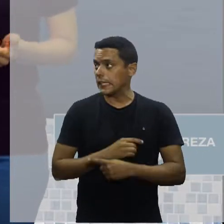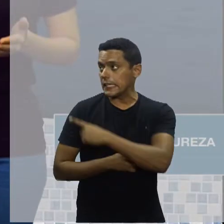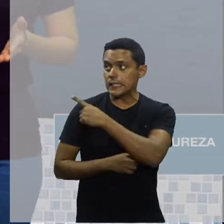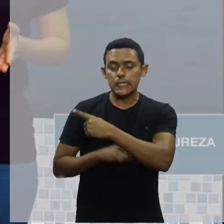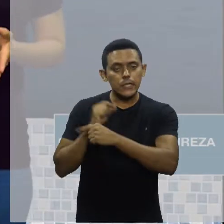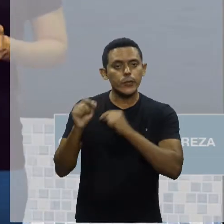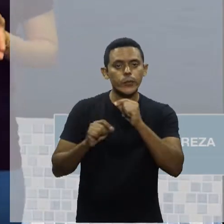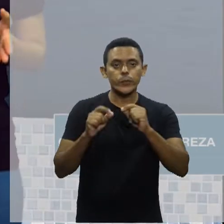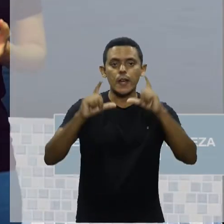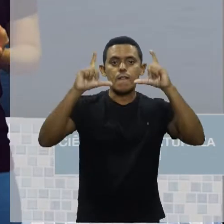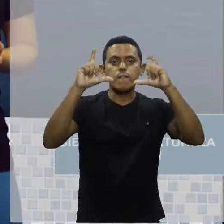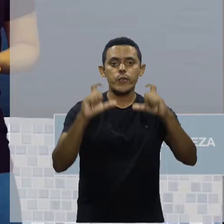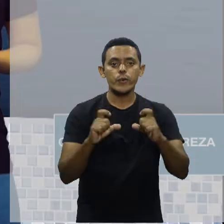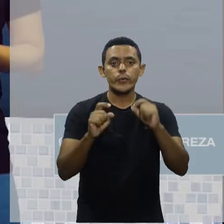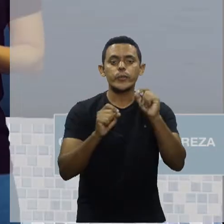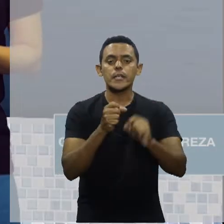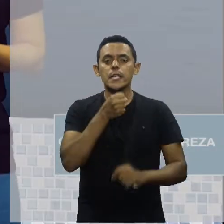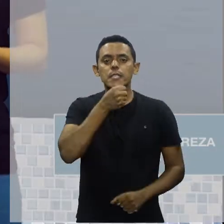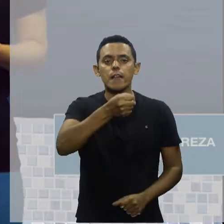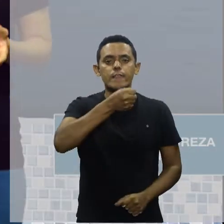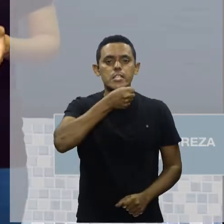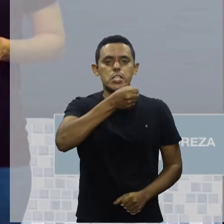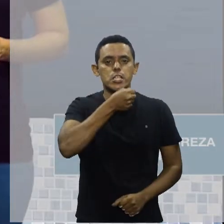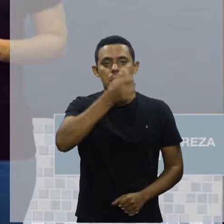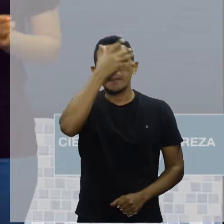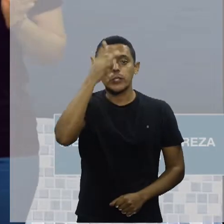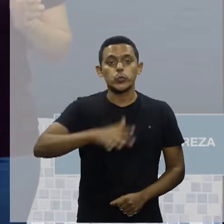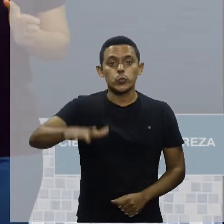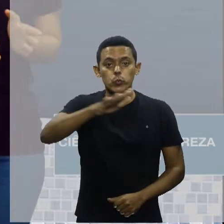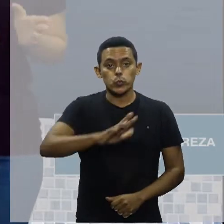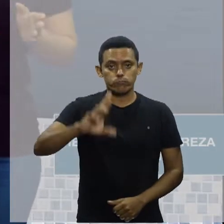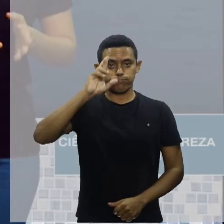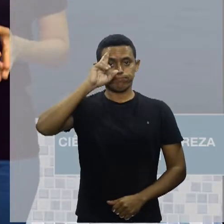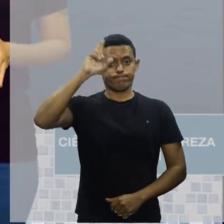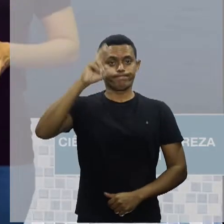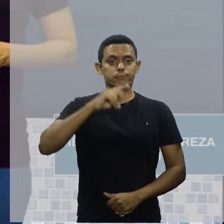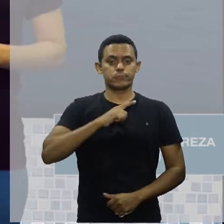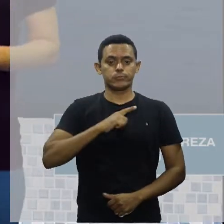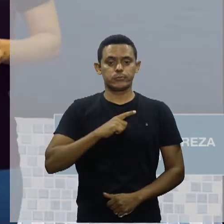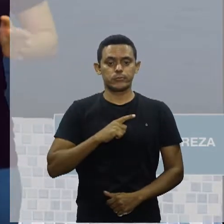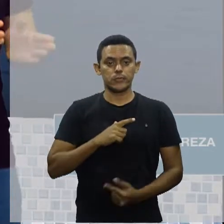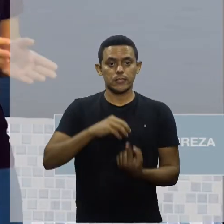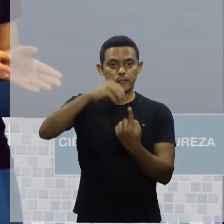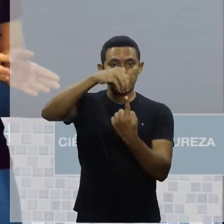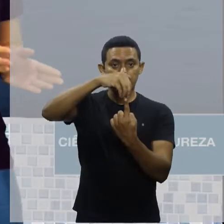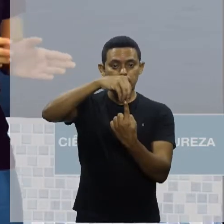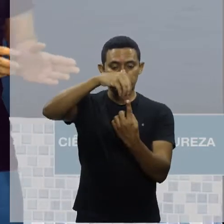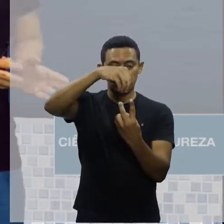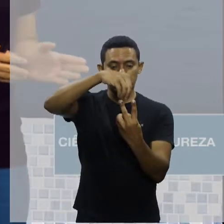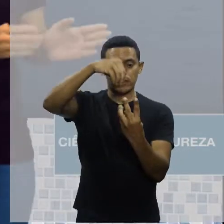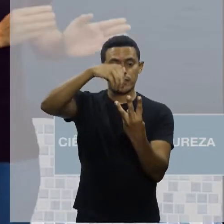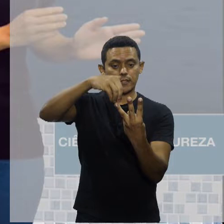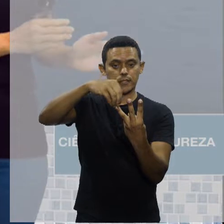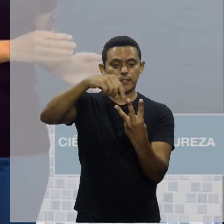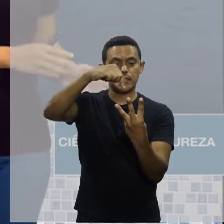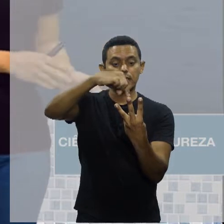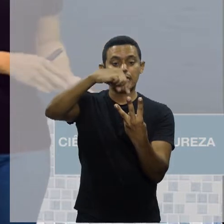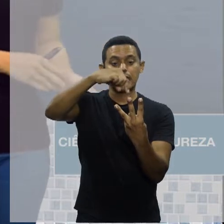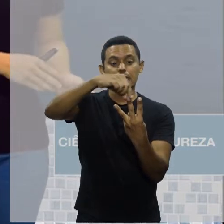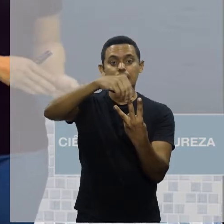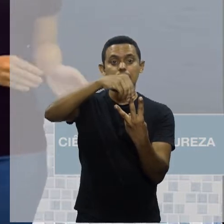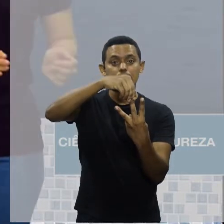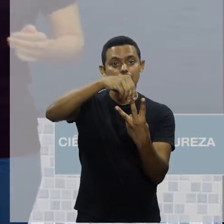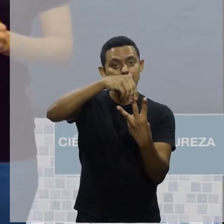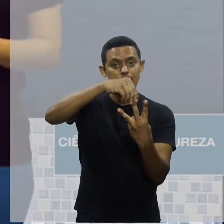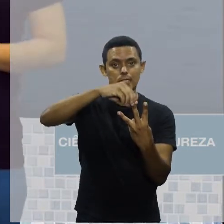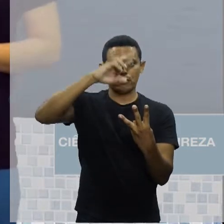dos membros, dos principais diretores da Organização Mundial de Saúde. Ao centro, gente tem o diretor-geral, de um lado, a gente tem o diretor